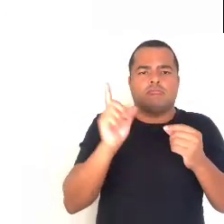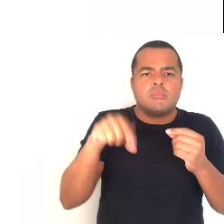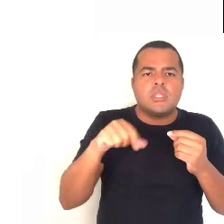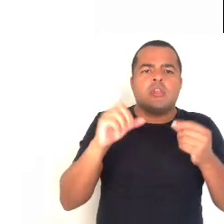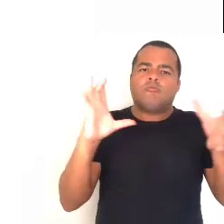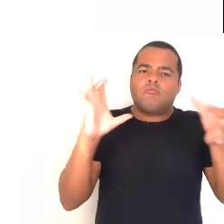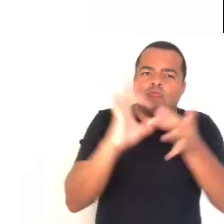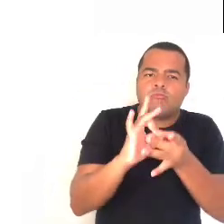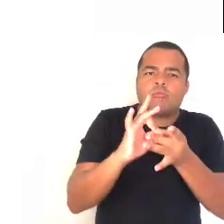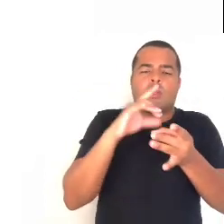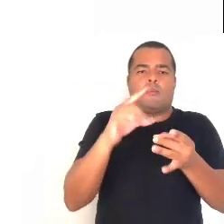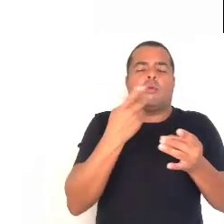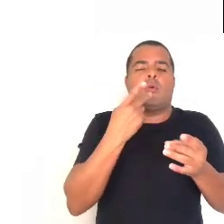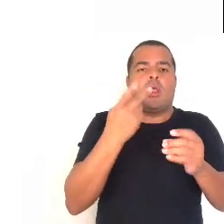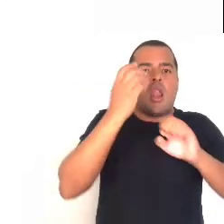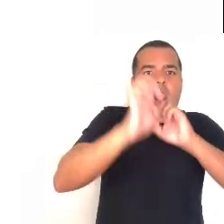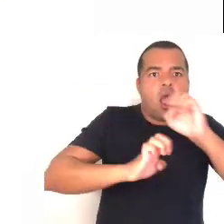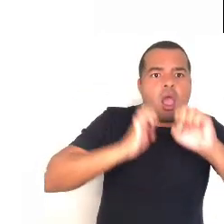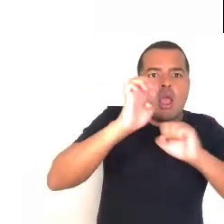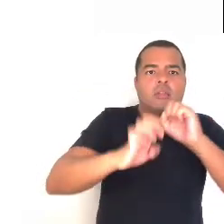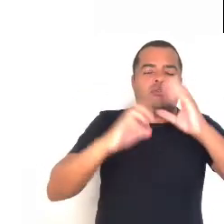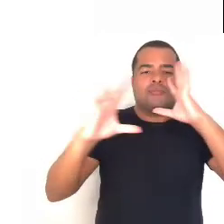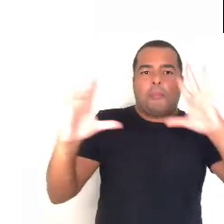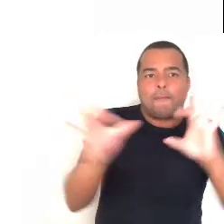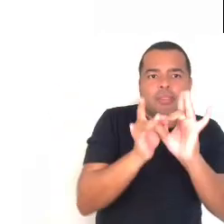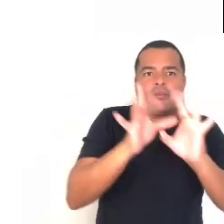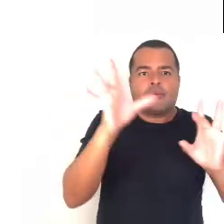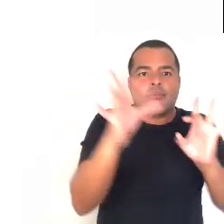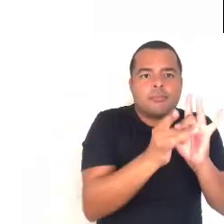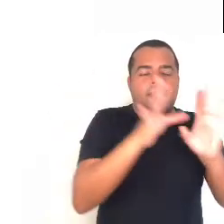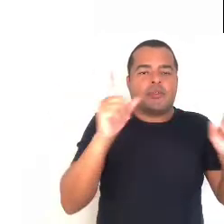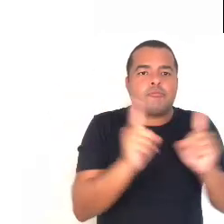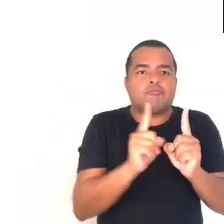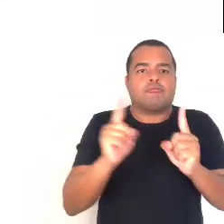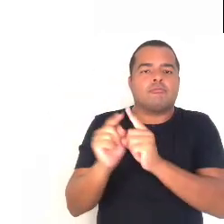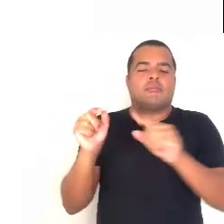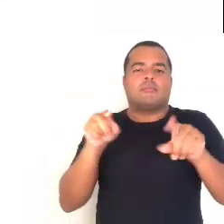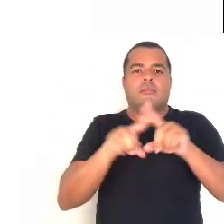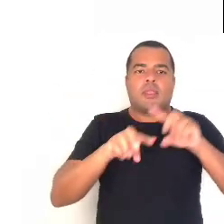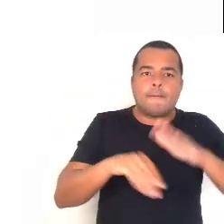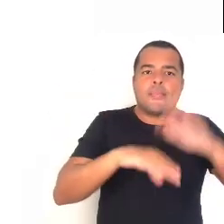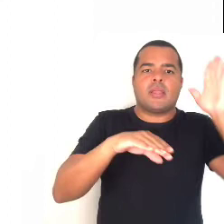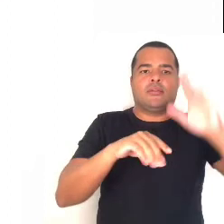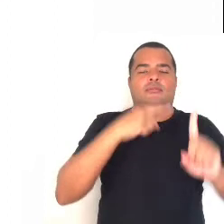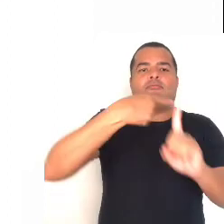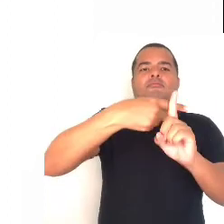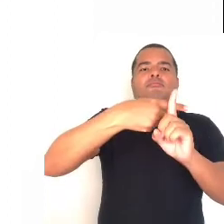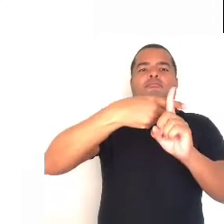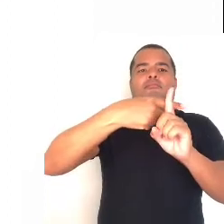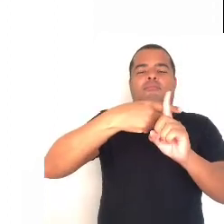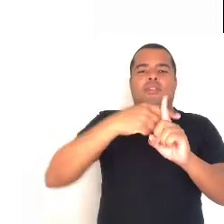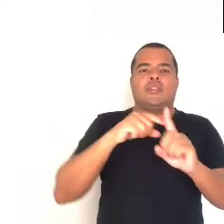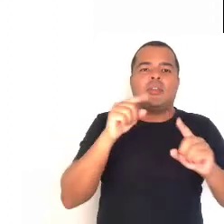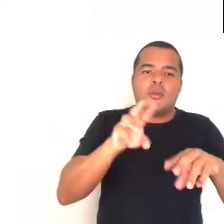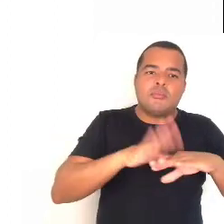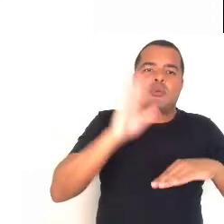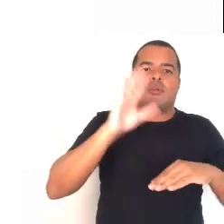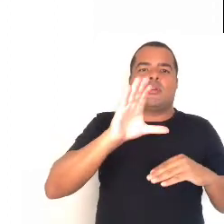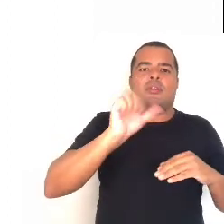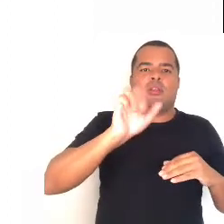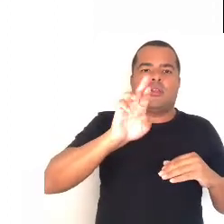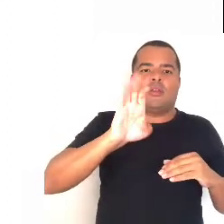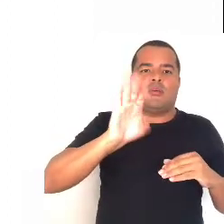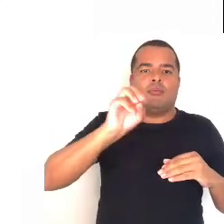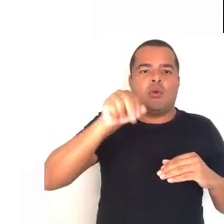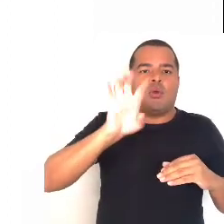aquela espécie que tem afinidade por elétrons. E quando eu falo de afinidade por elétrons, é porque a espécie vai ser carregada positivamente.